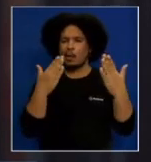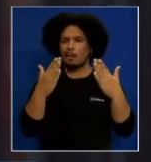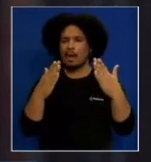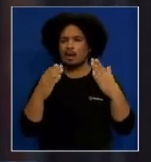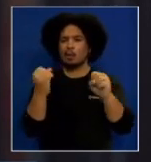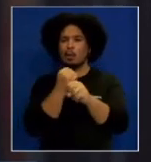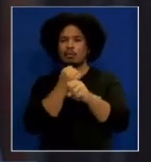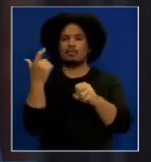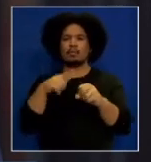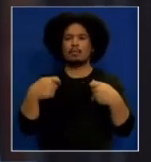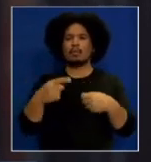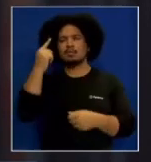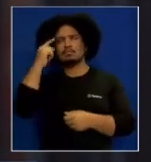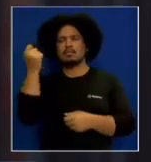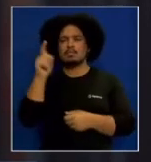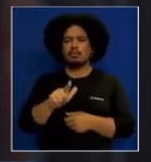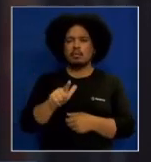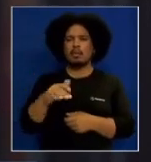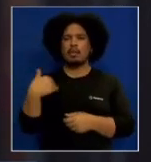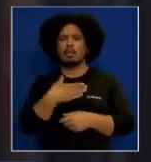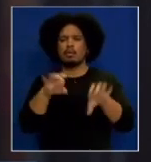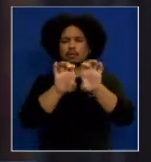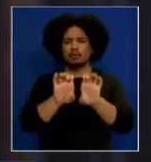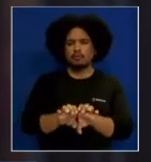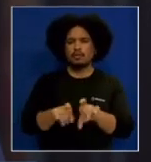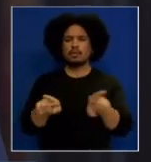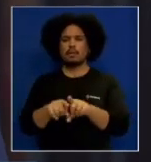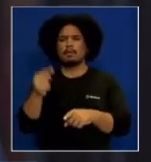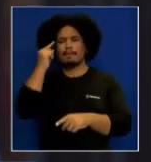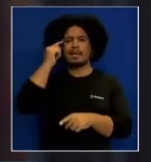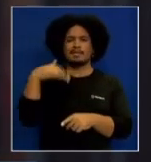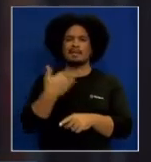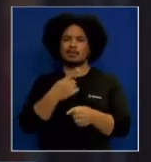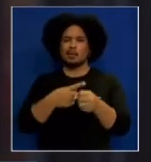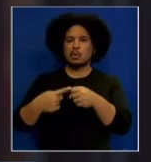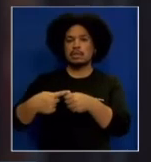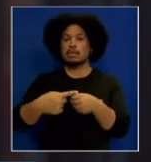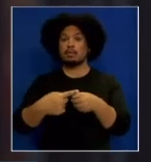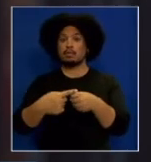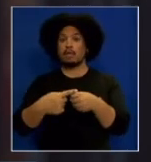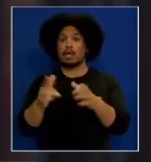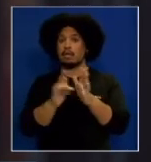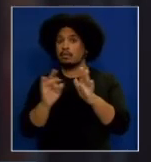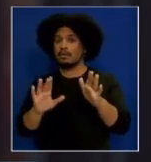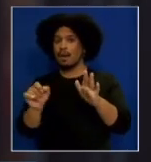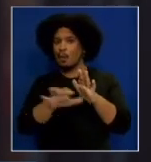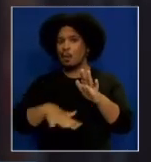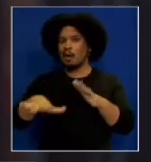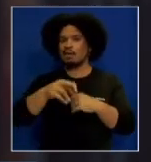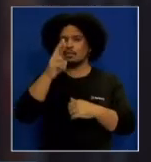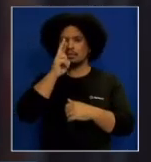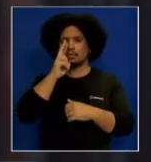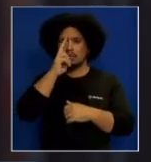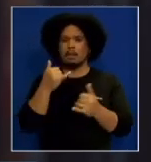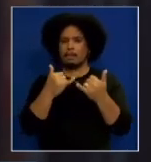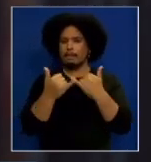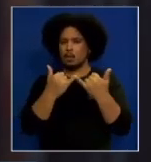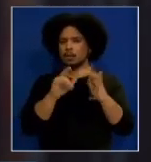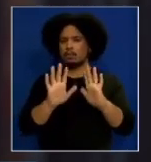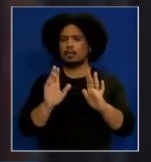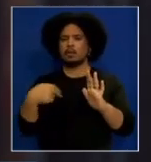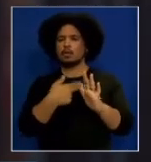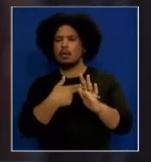repensar repensar a nossa infraestrutura repensar nossas cidades especialmente nessas áreas de risco por exemplo nós